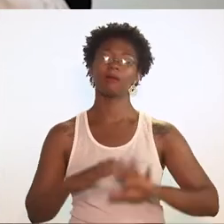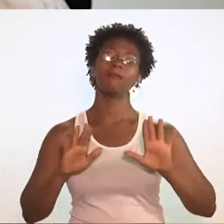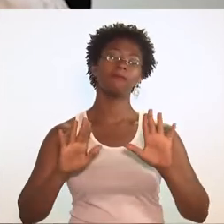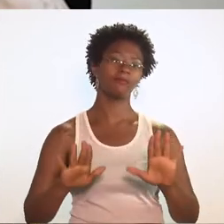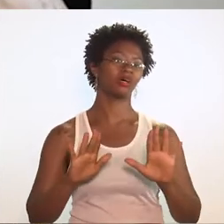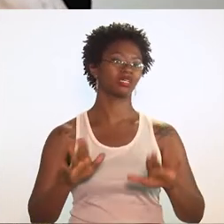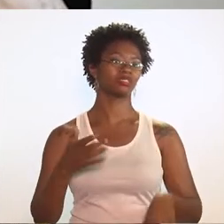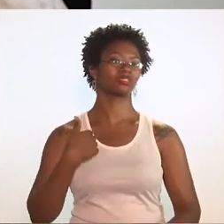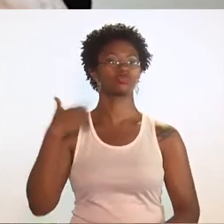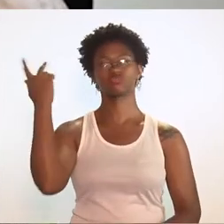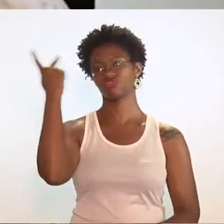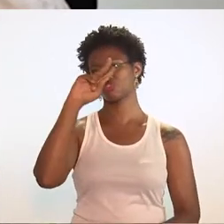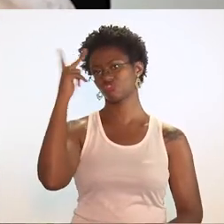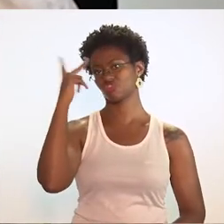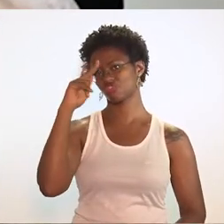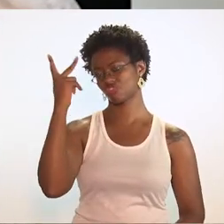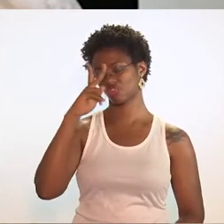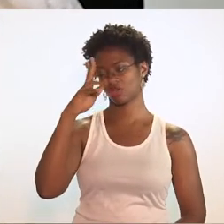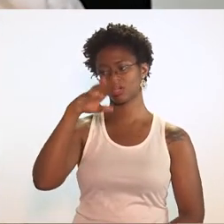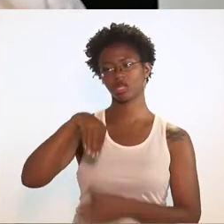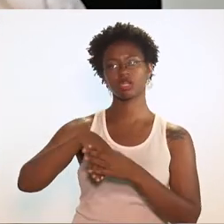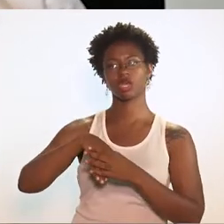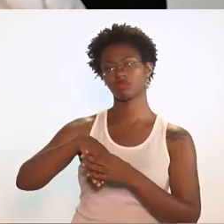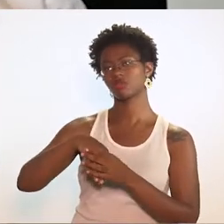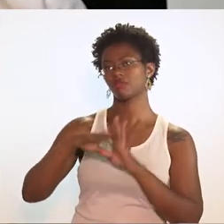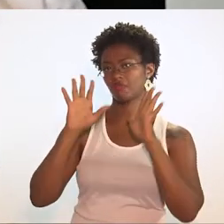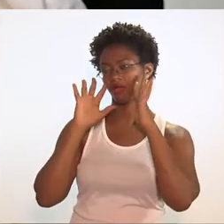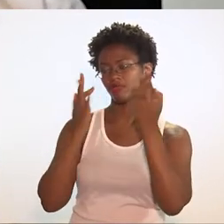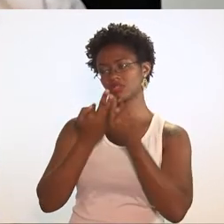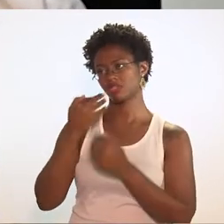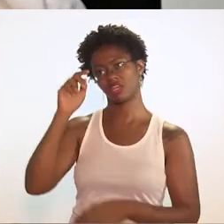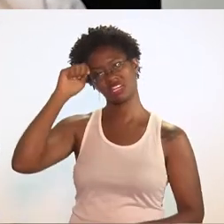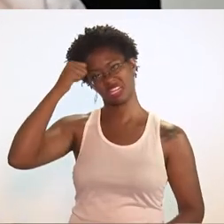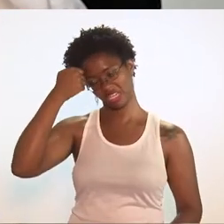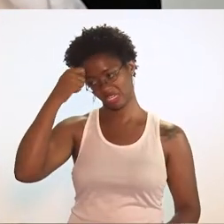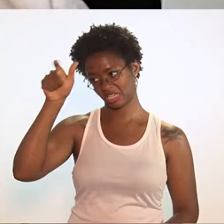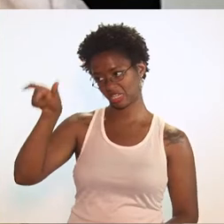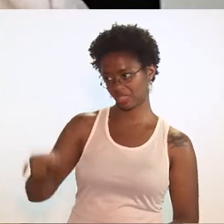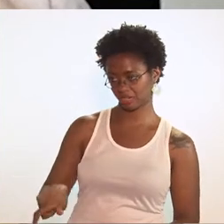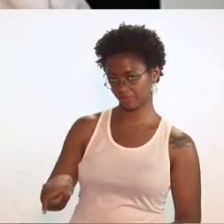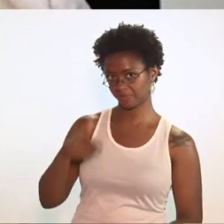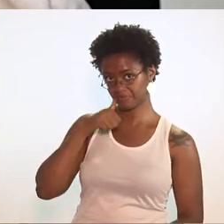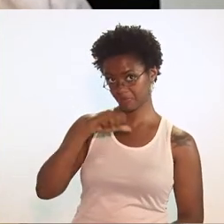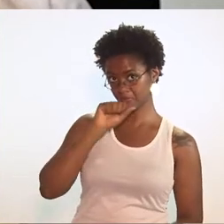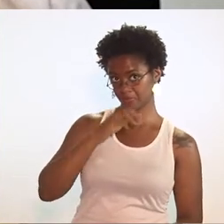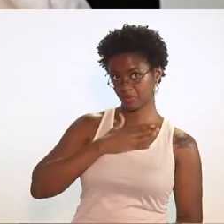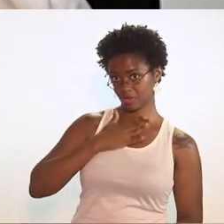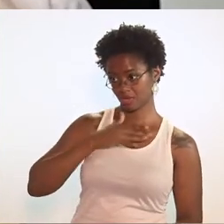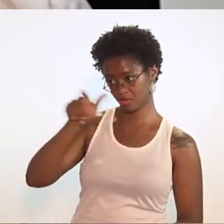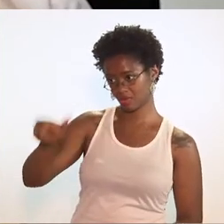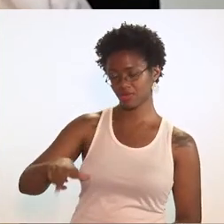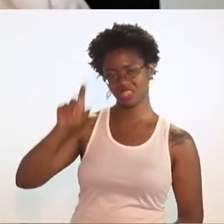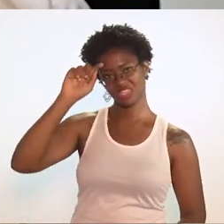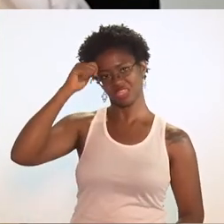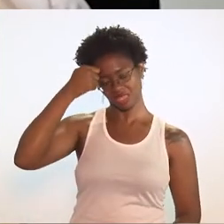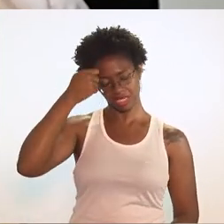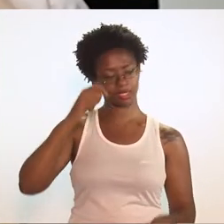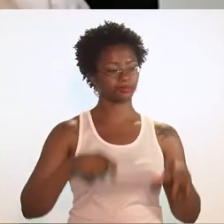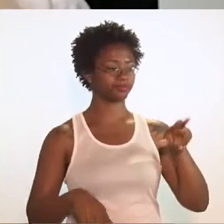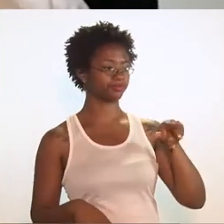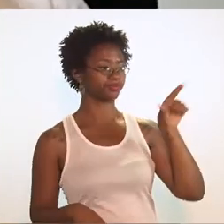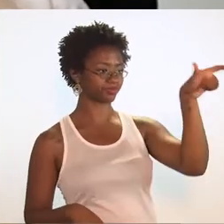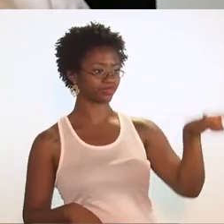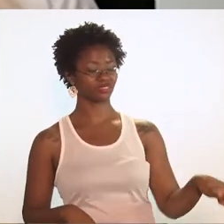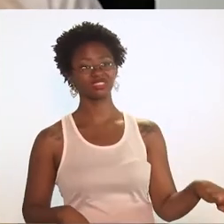branca, mas eu tenho uma história de negritude na minha família. Minha mãe é uma pessoa negra,